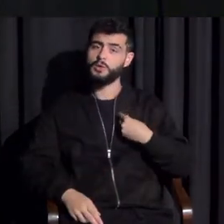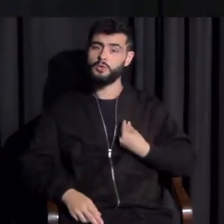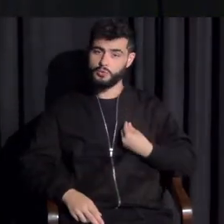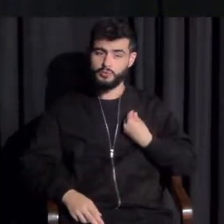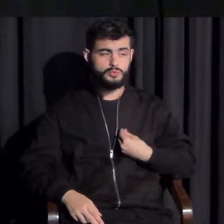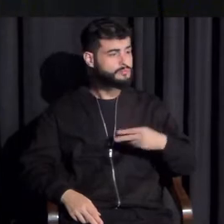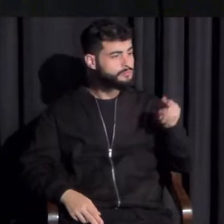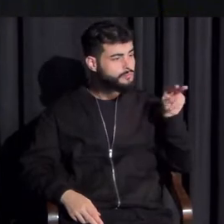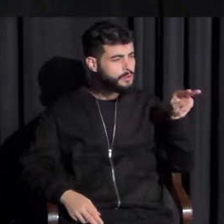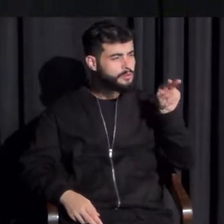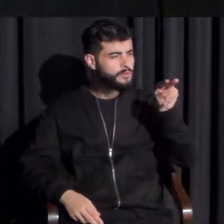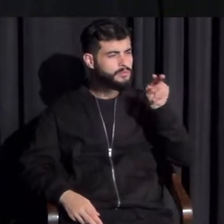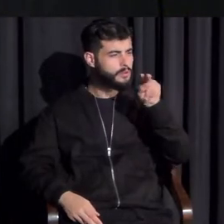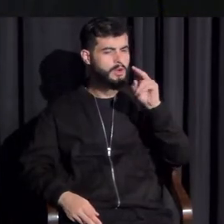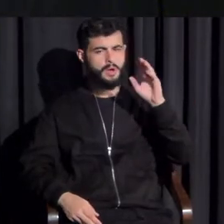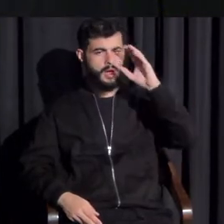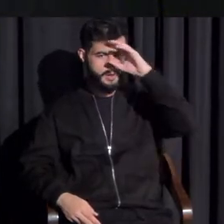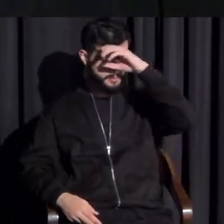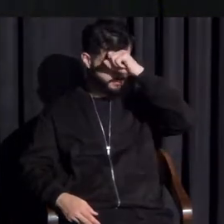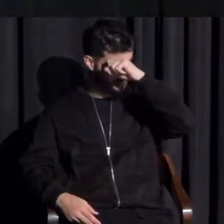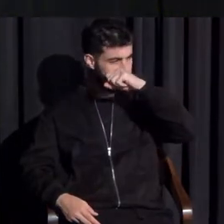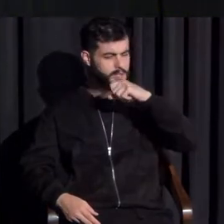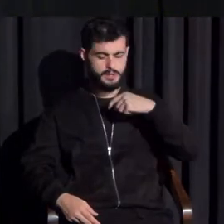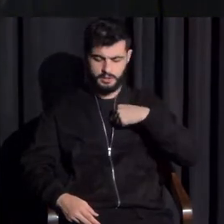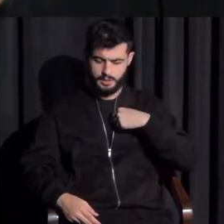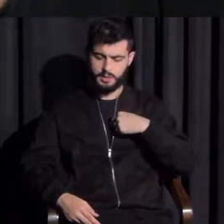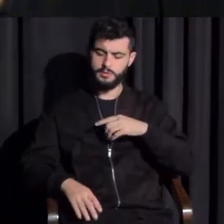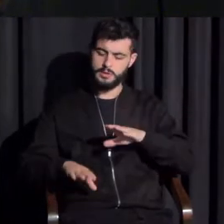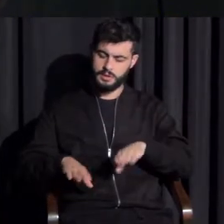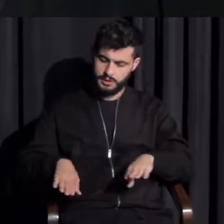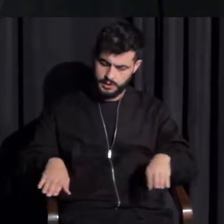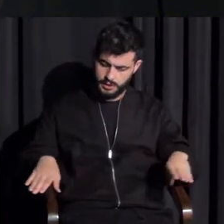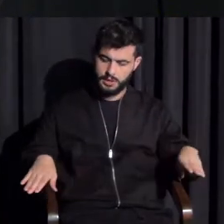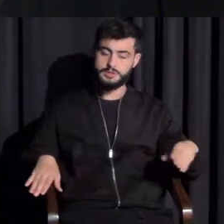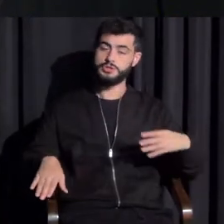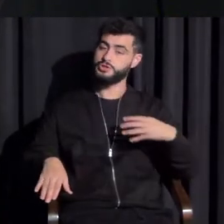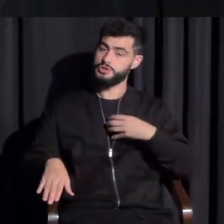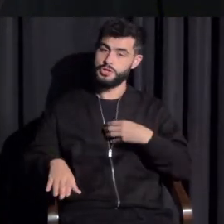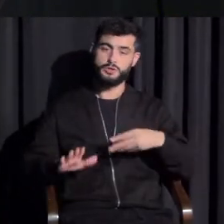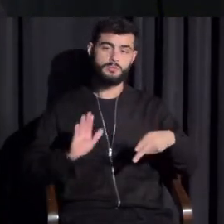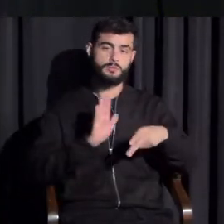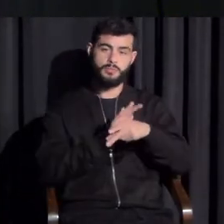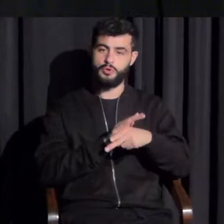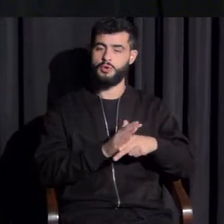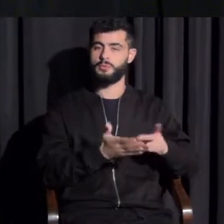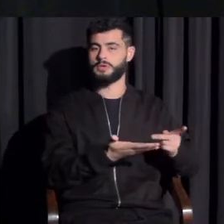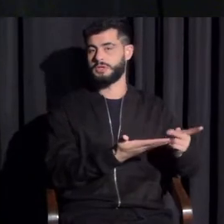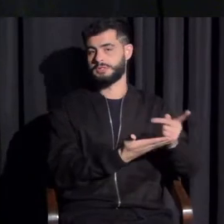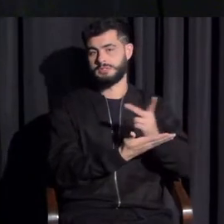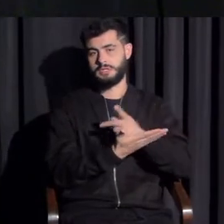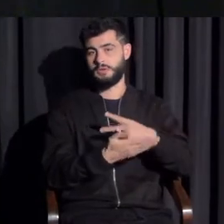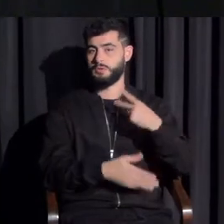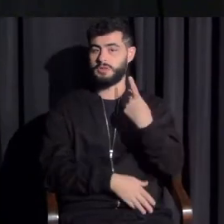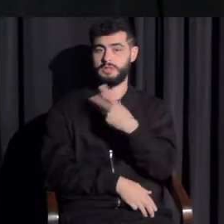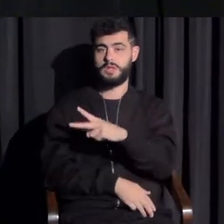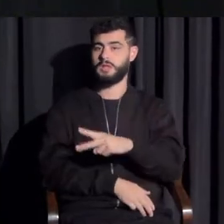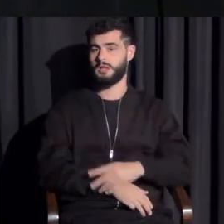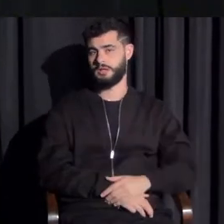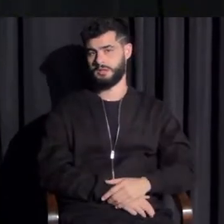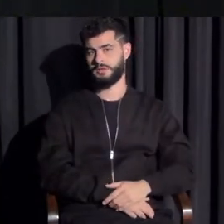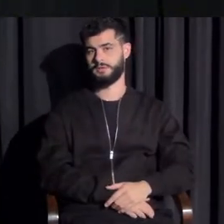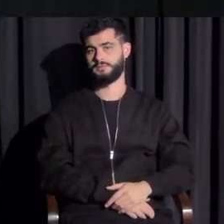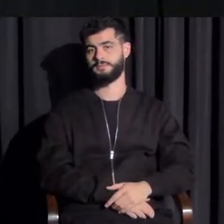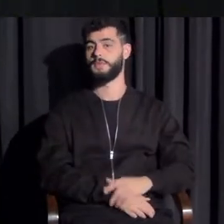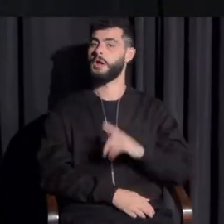aprendendo o que é ser criança a partir dos seus traçados e passando a